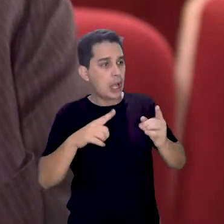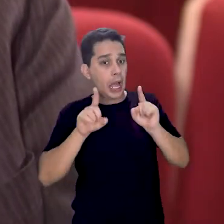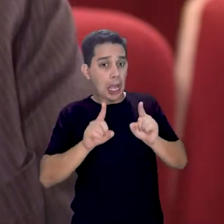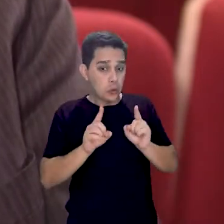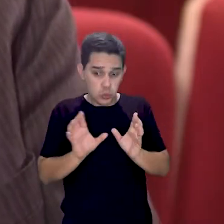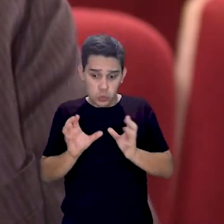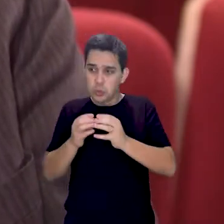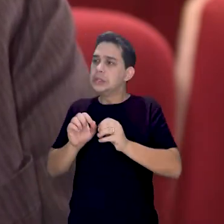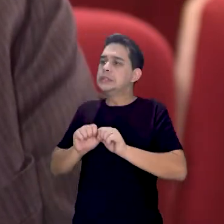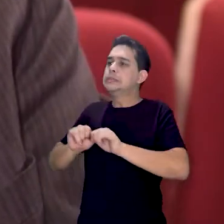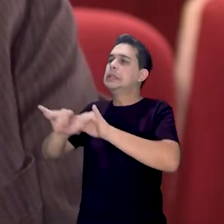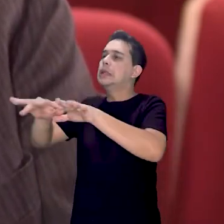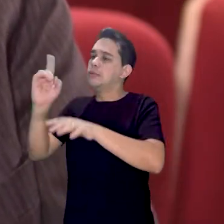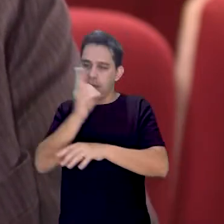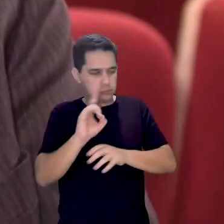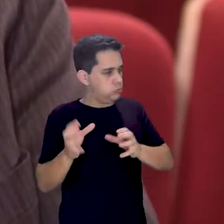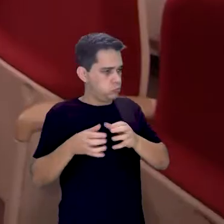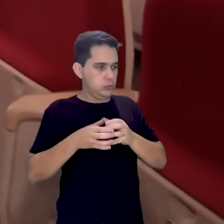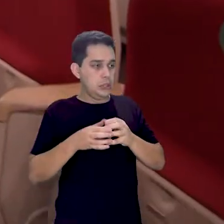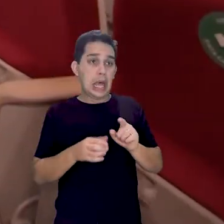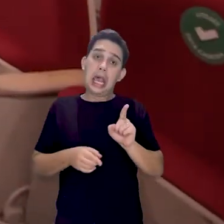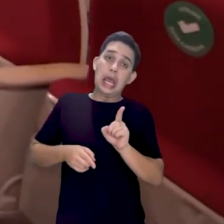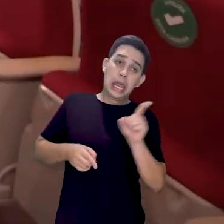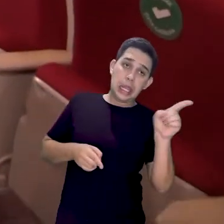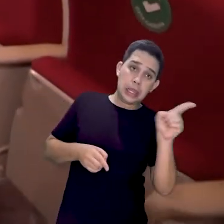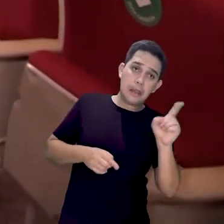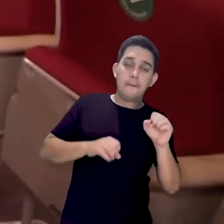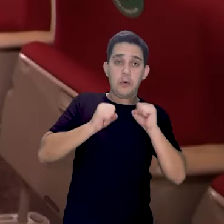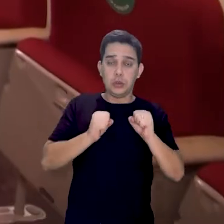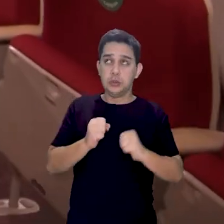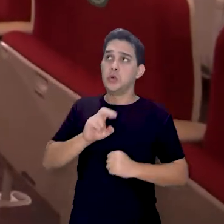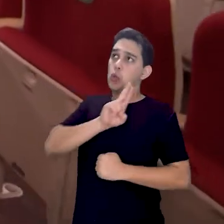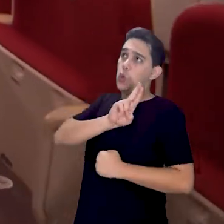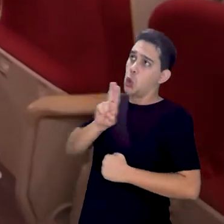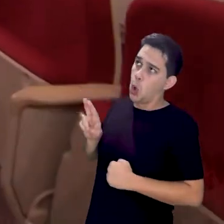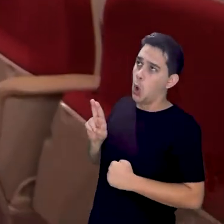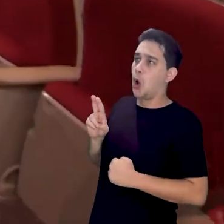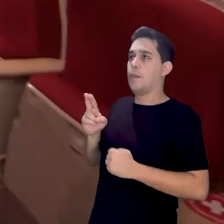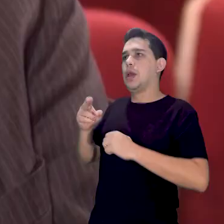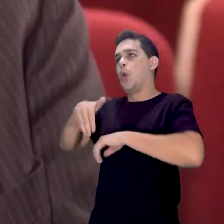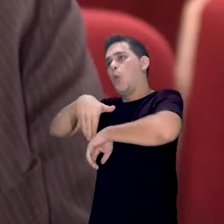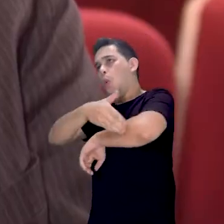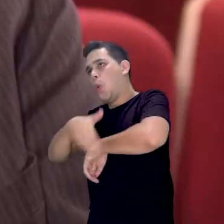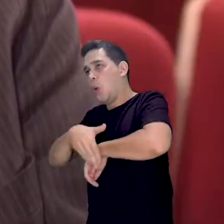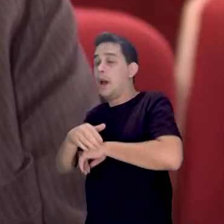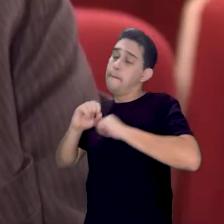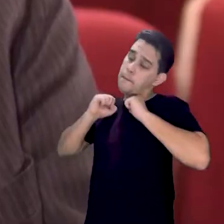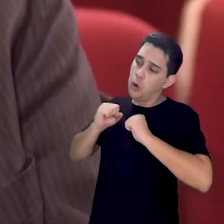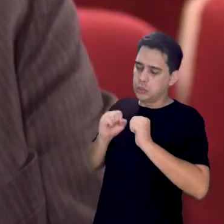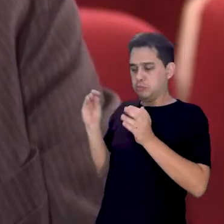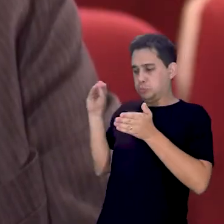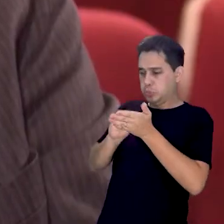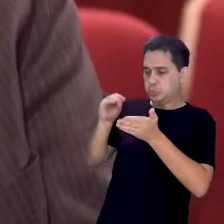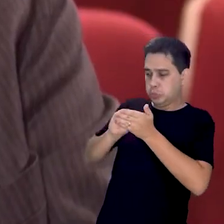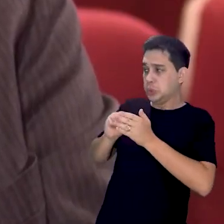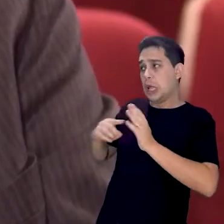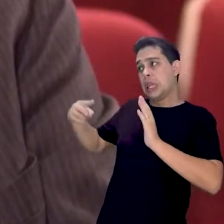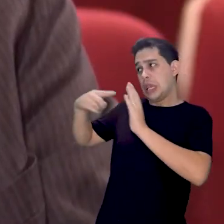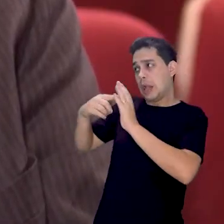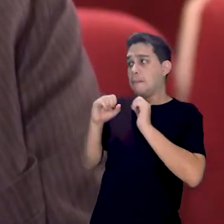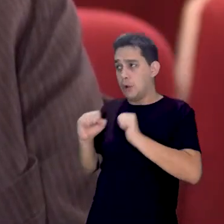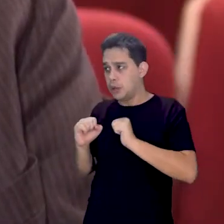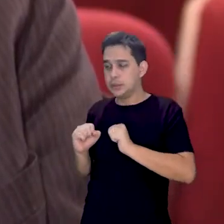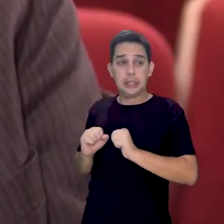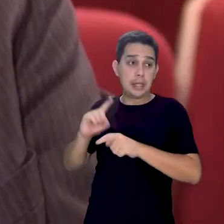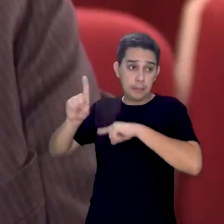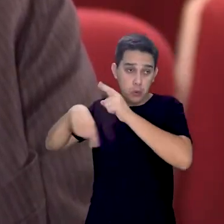demanda, quando ele se identifica, que permite que o promotor possa procurá-lo e obter maiores dados e maiores informações. Há a possibilidade